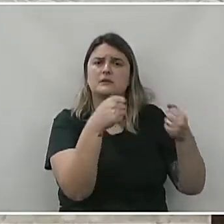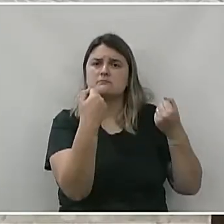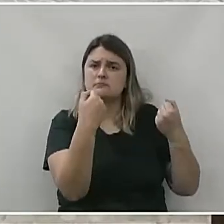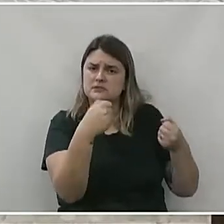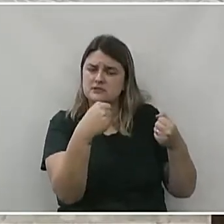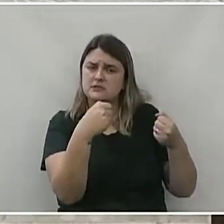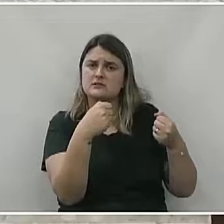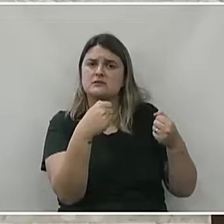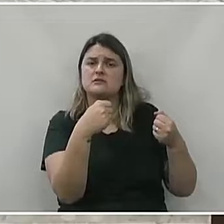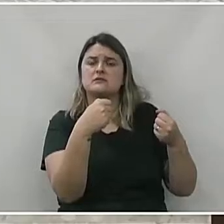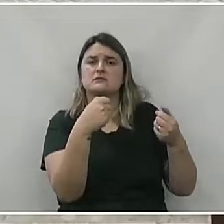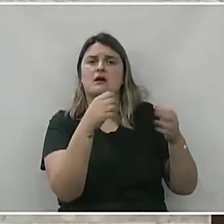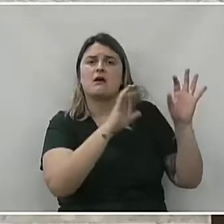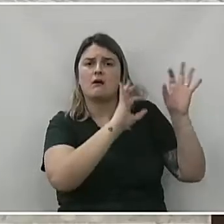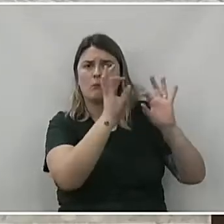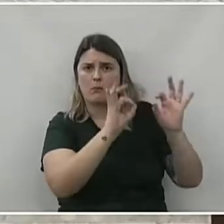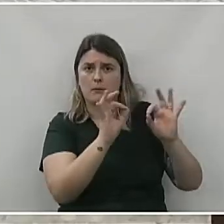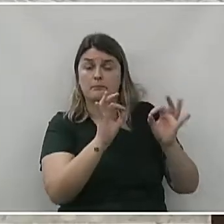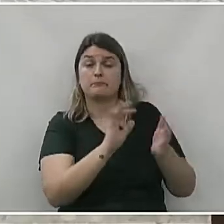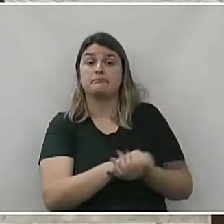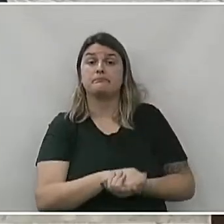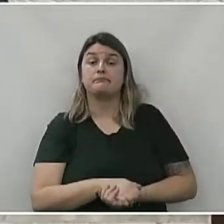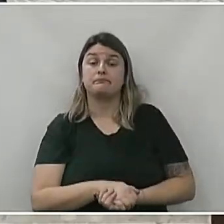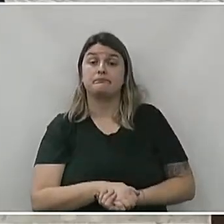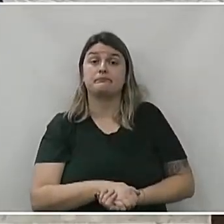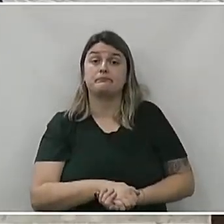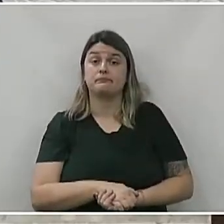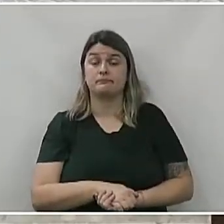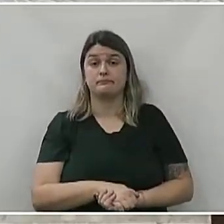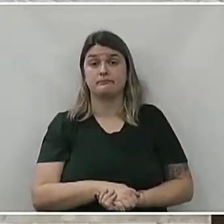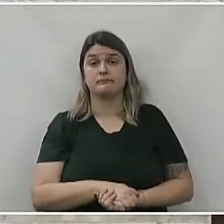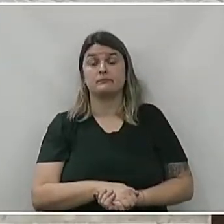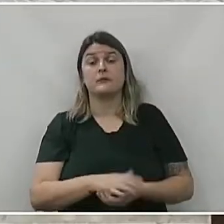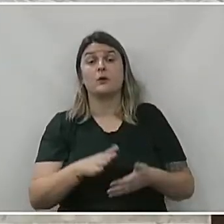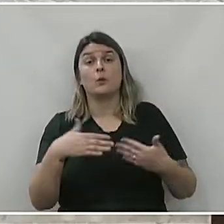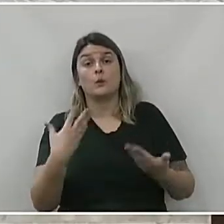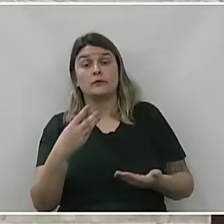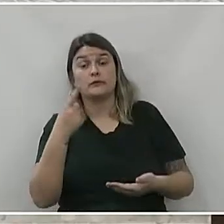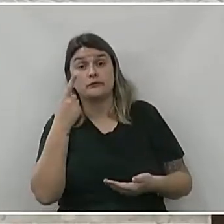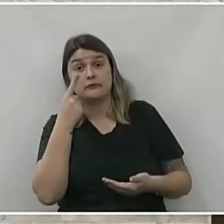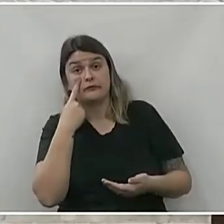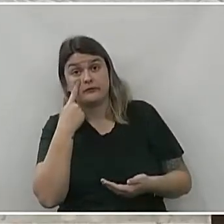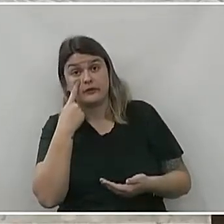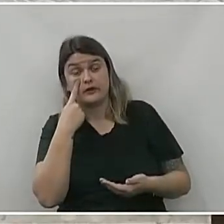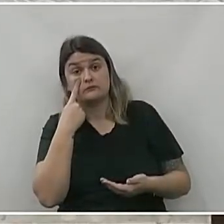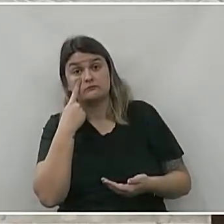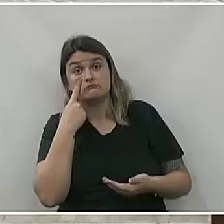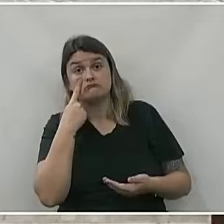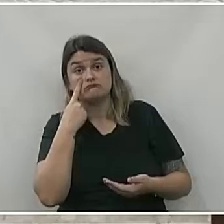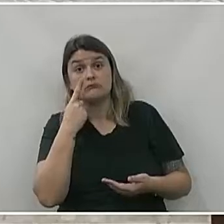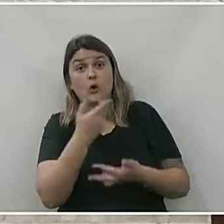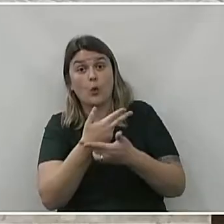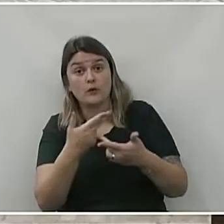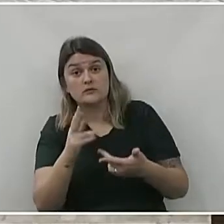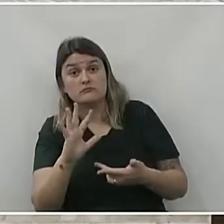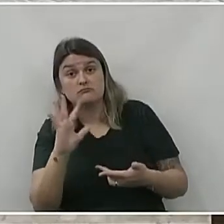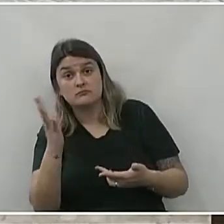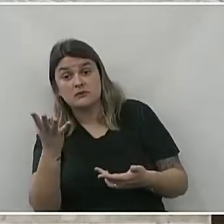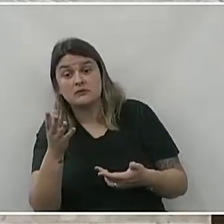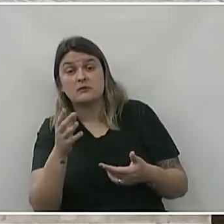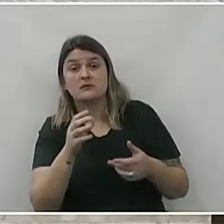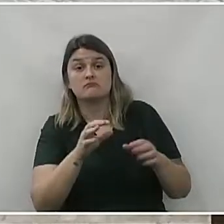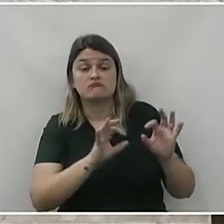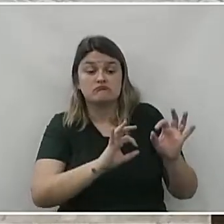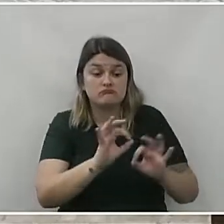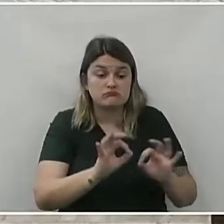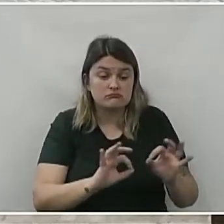precisa mesmo ser arrumado. Então, quando a gente vê que está sendo feito, que nem